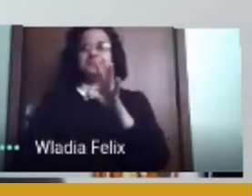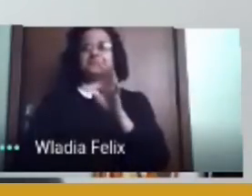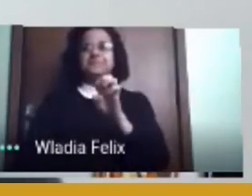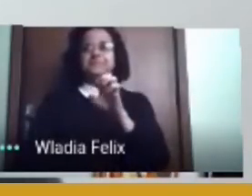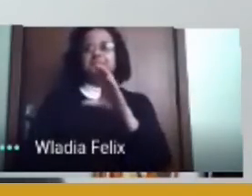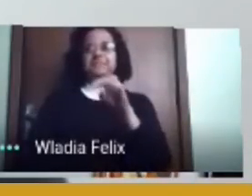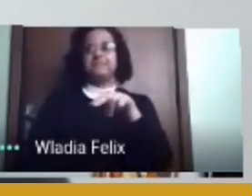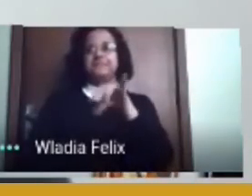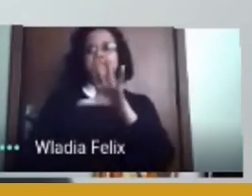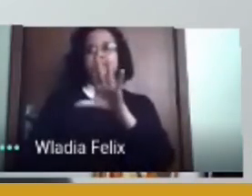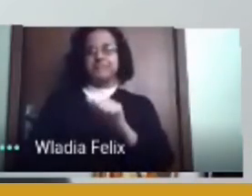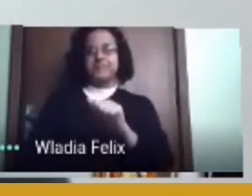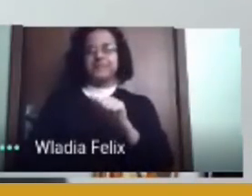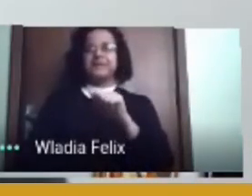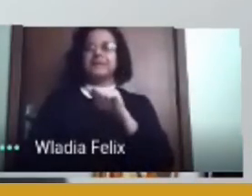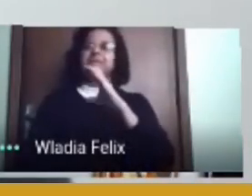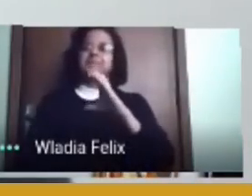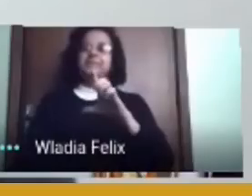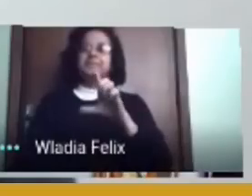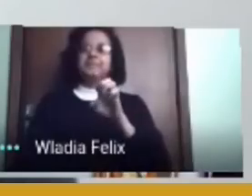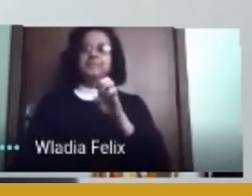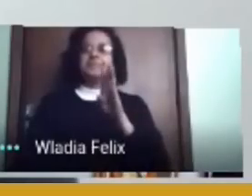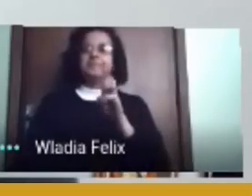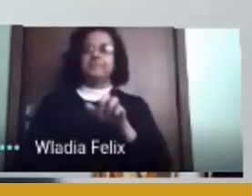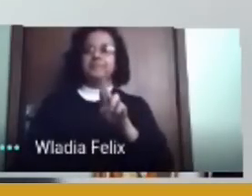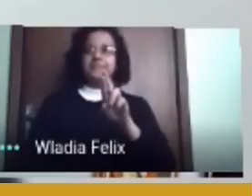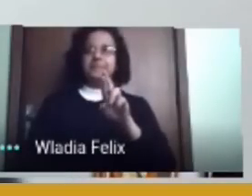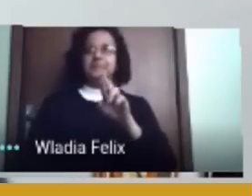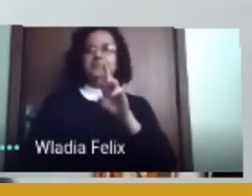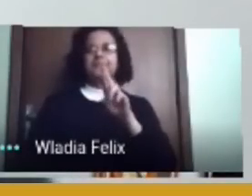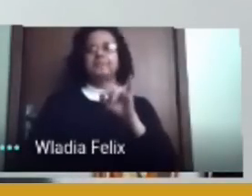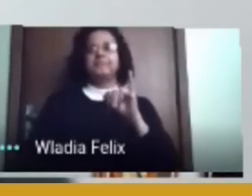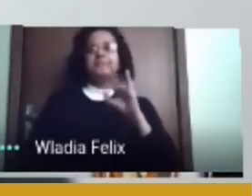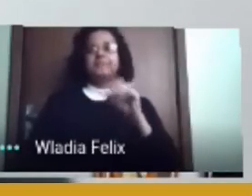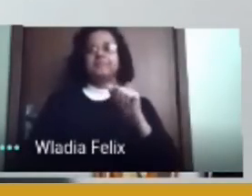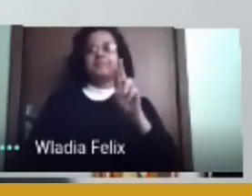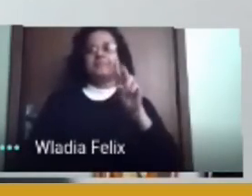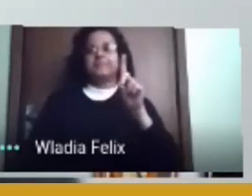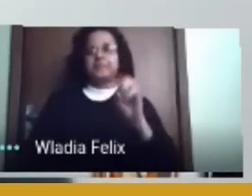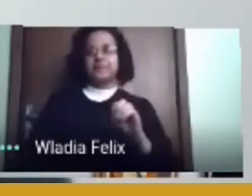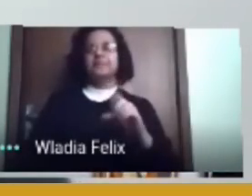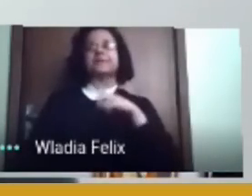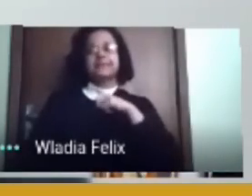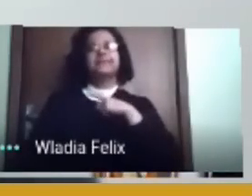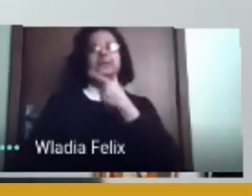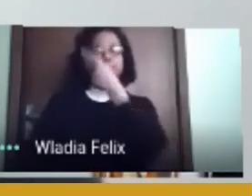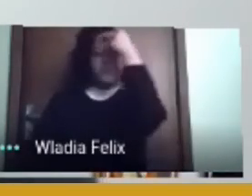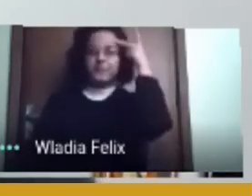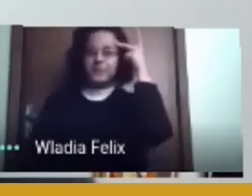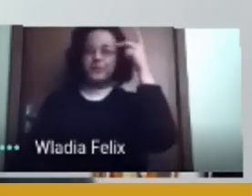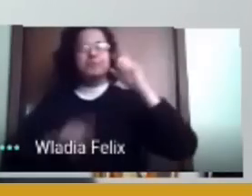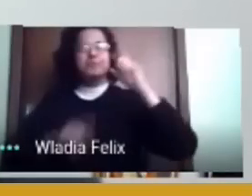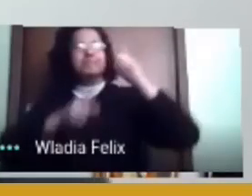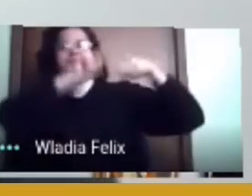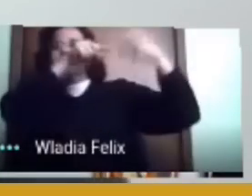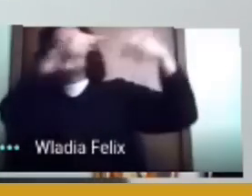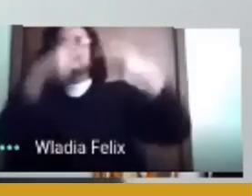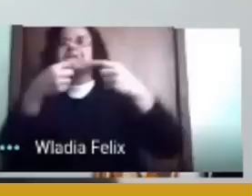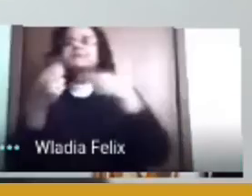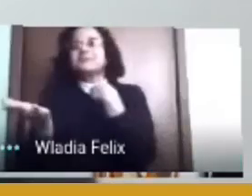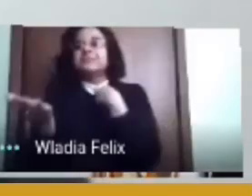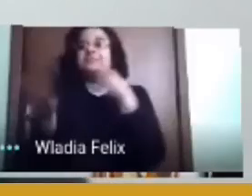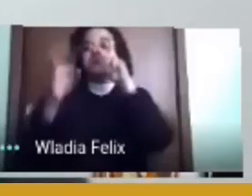operação da nossa conversa, outras pessoas não poderiam ter acesso a esse nosso diálogo.